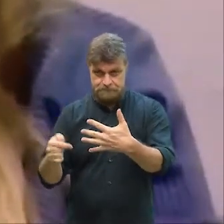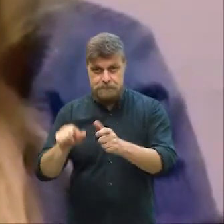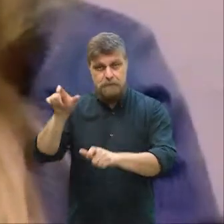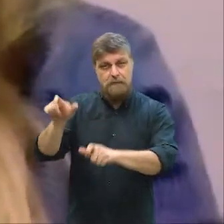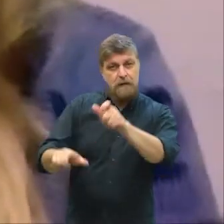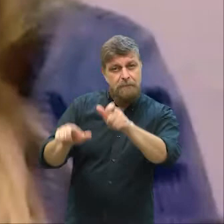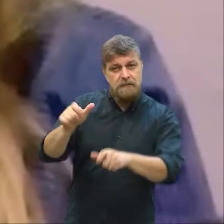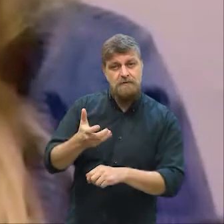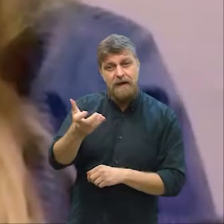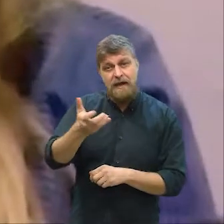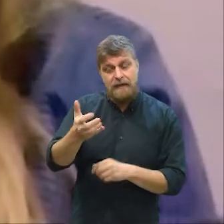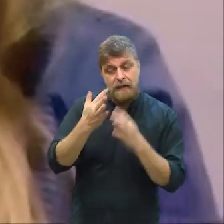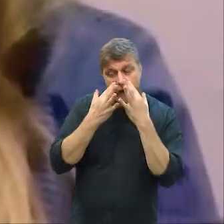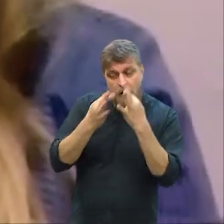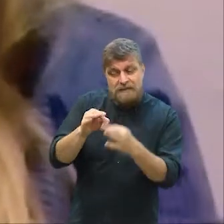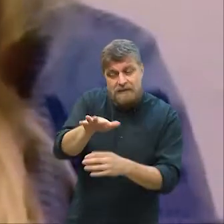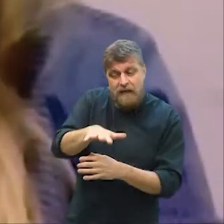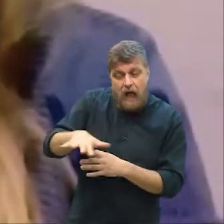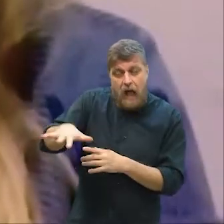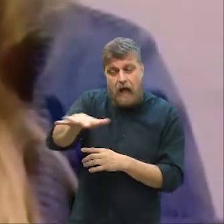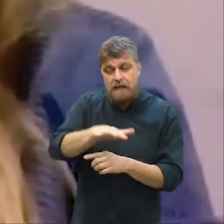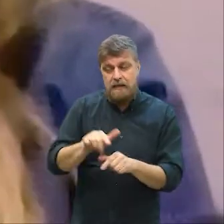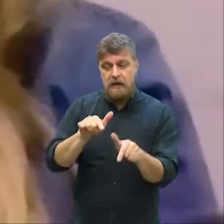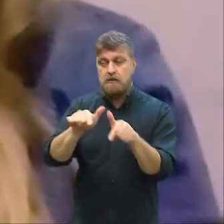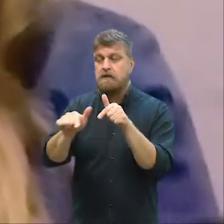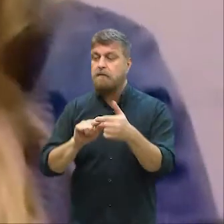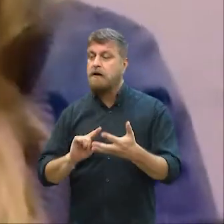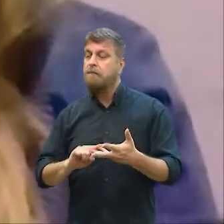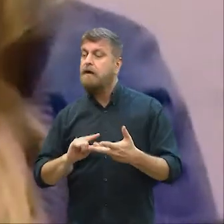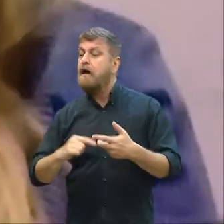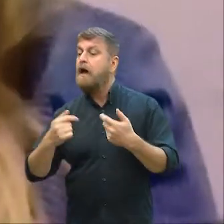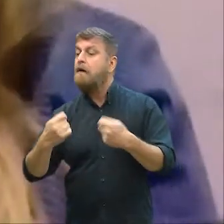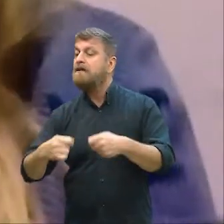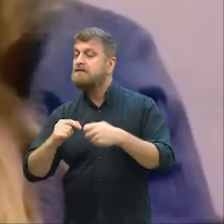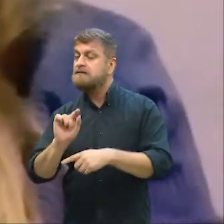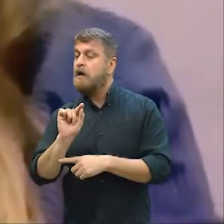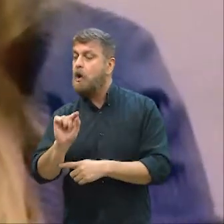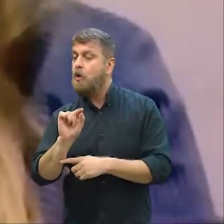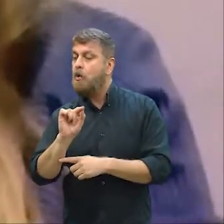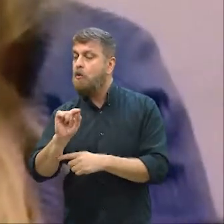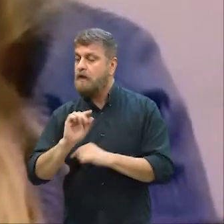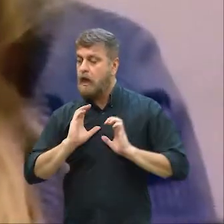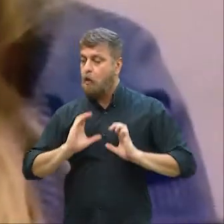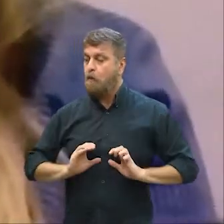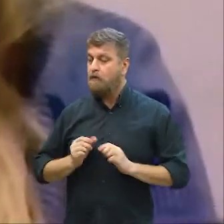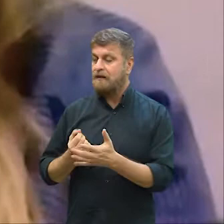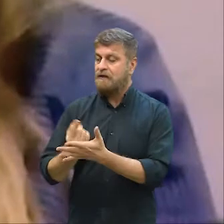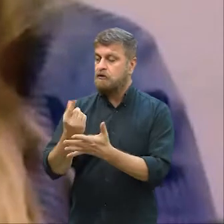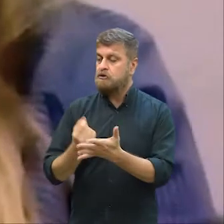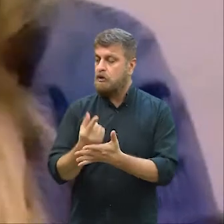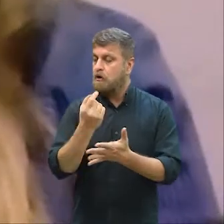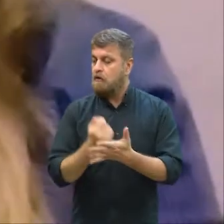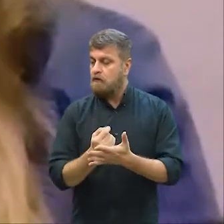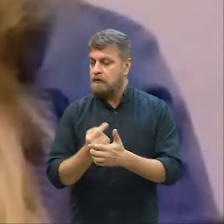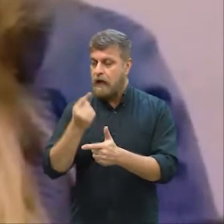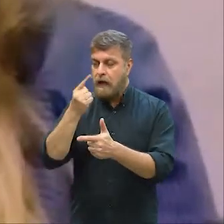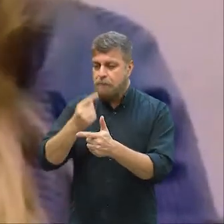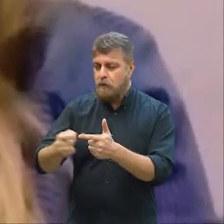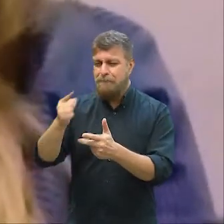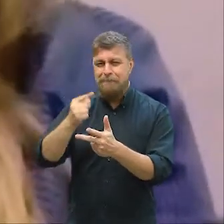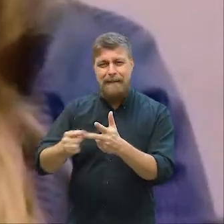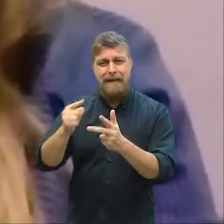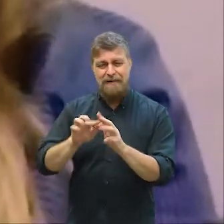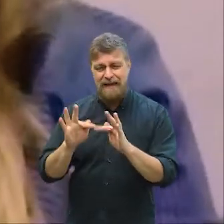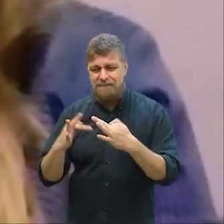Mirna. São pessoas que buscaram observar no mercado novas necessidades, novos comportamentos de consumo, problemas